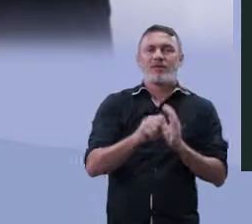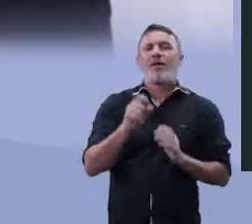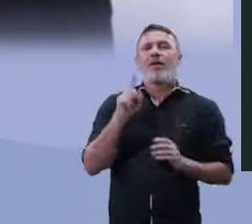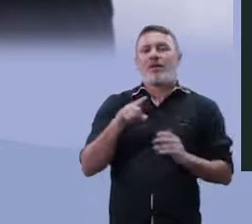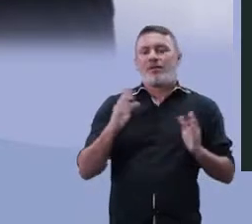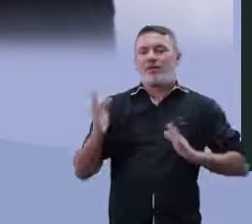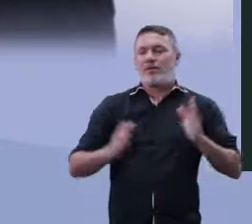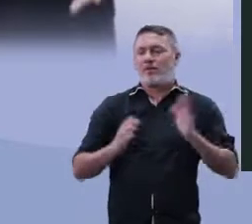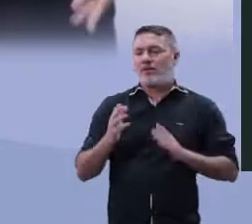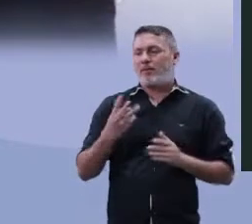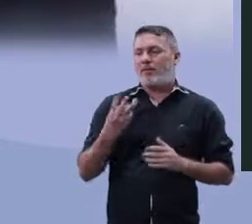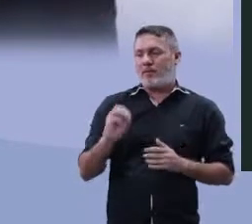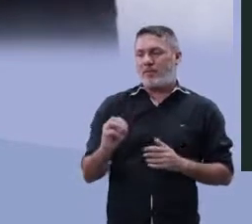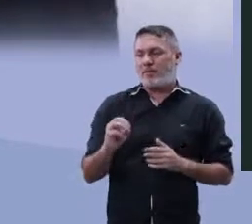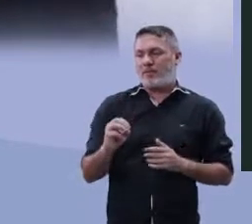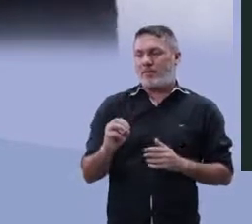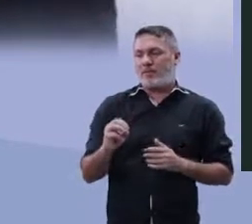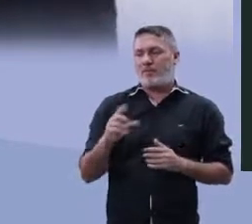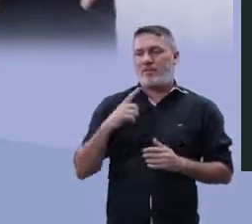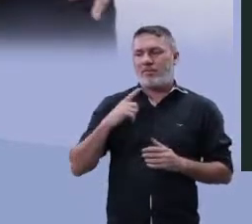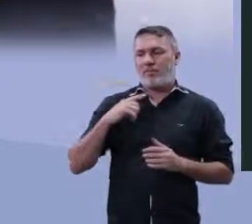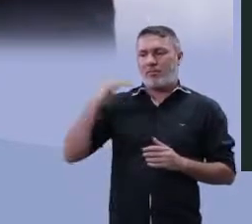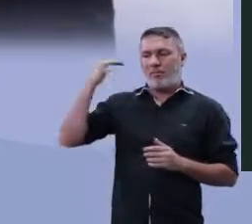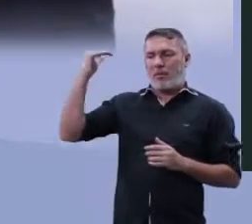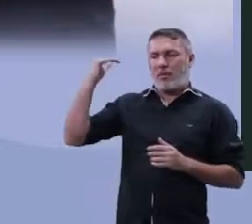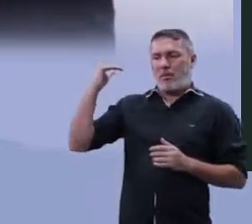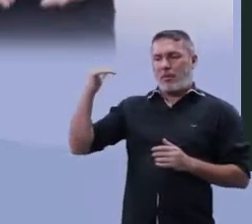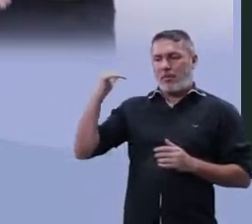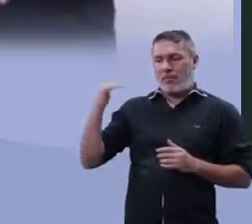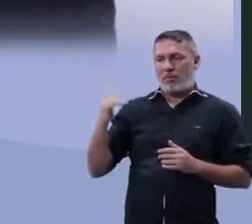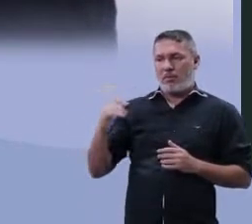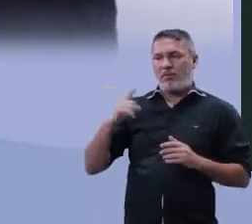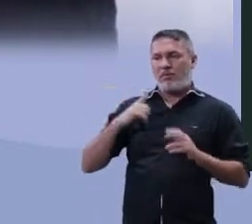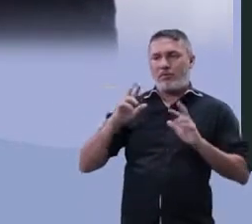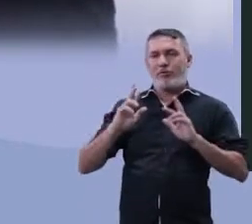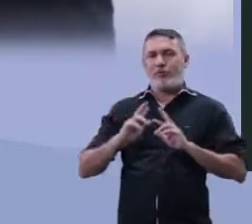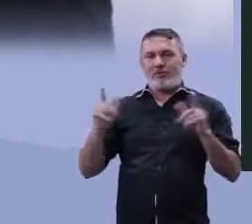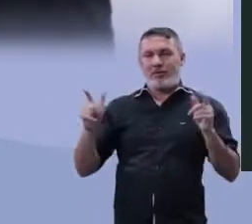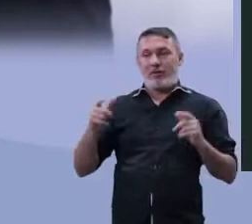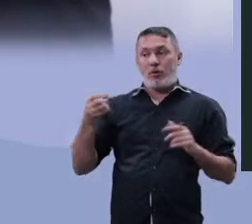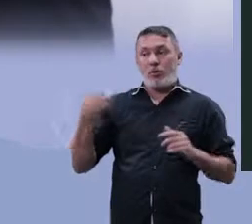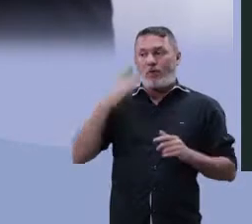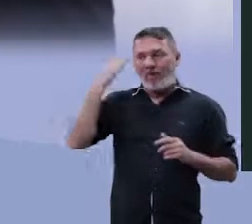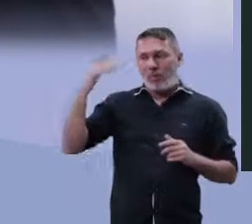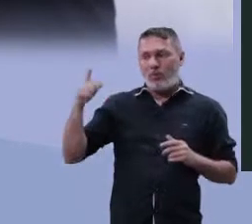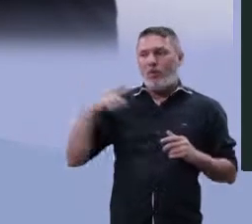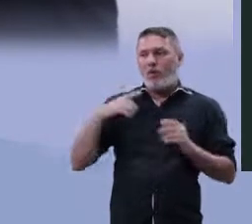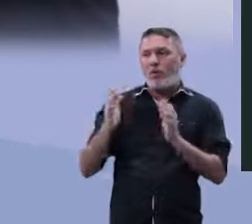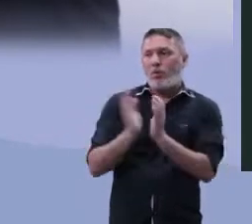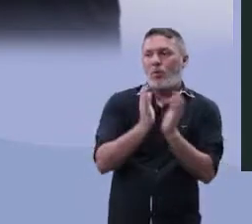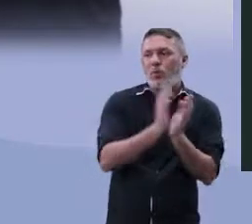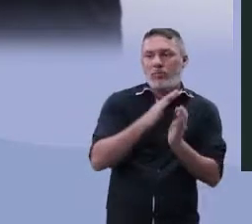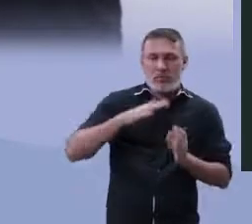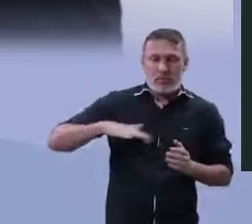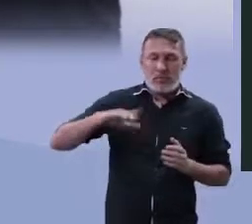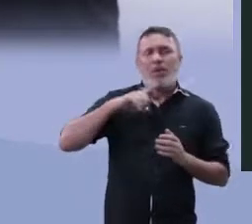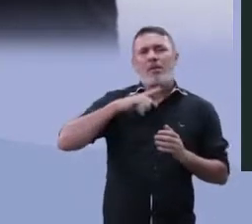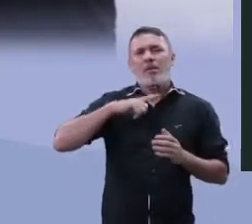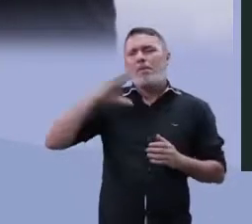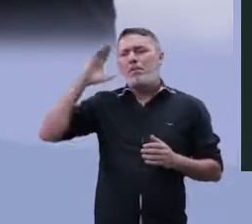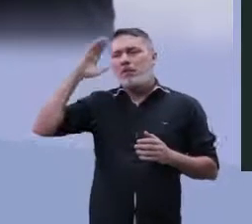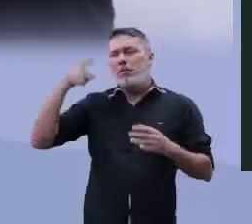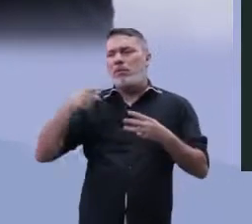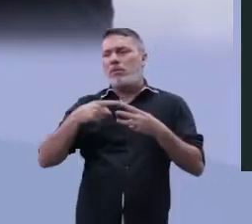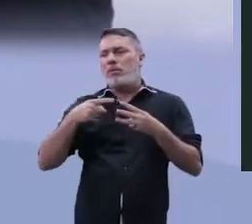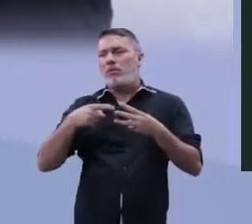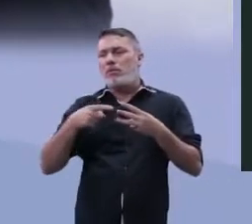que eu tenho Gilberto Freire, Sérgio Buarque de Holanda e Caio Prado Júnior. Quais são as obras principais desses autores? Antes